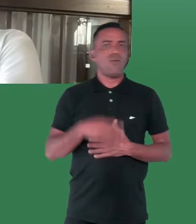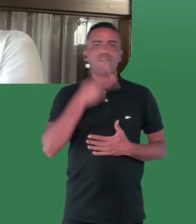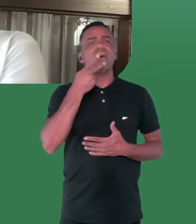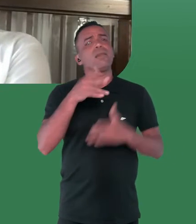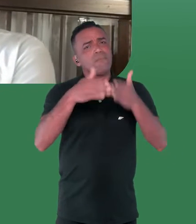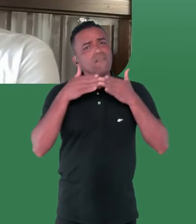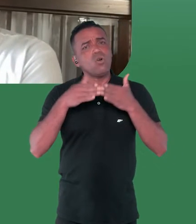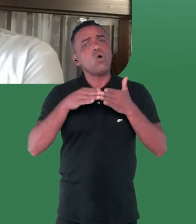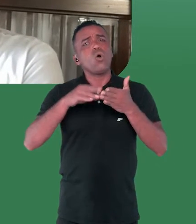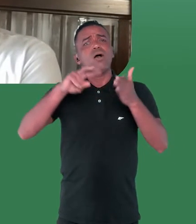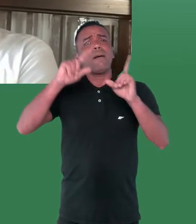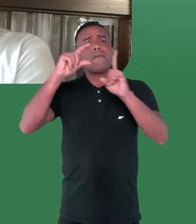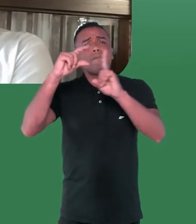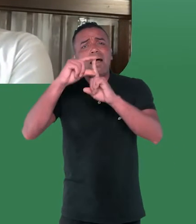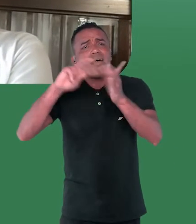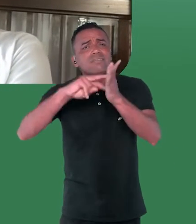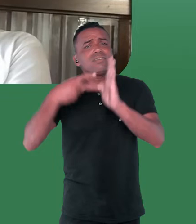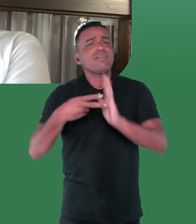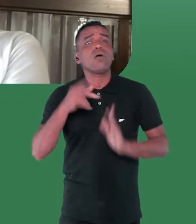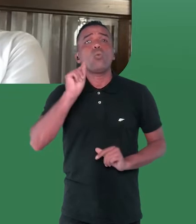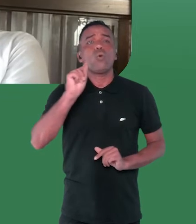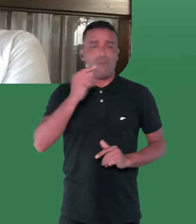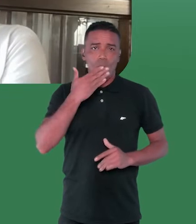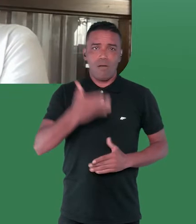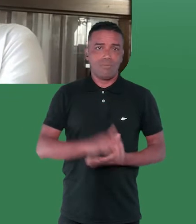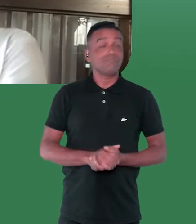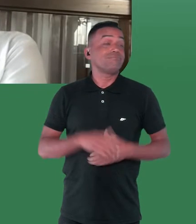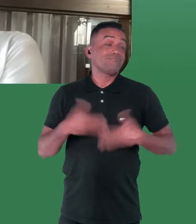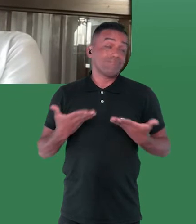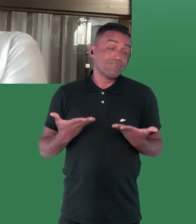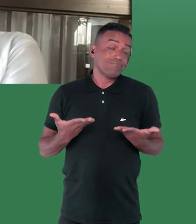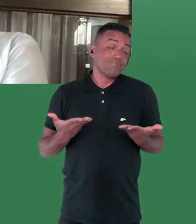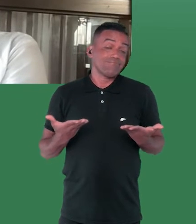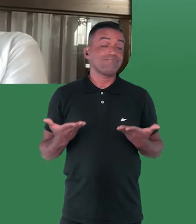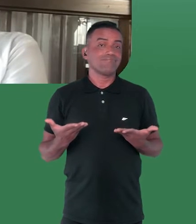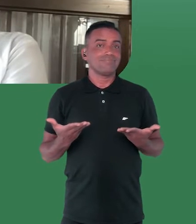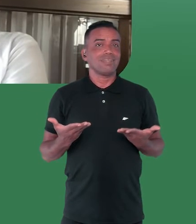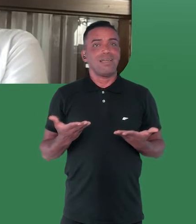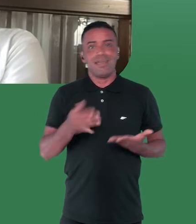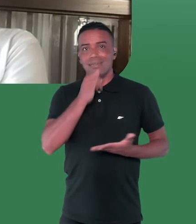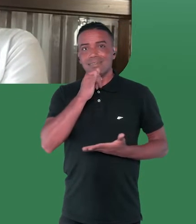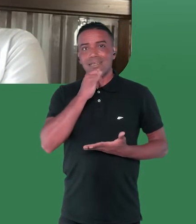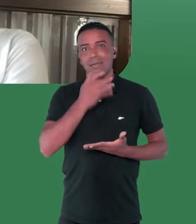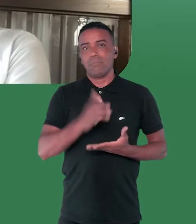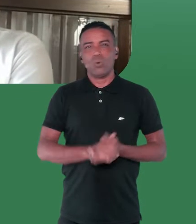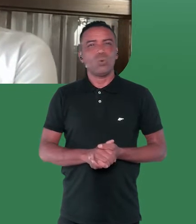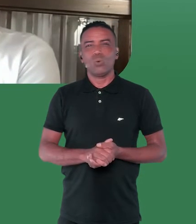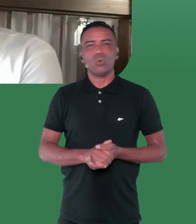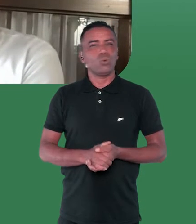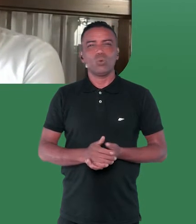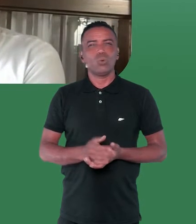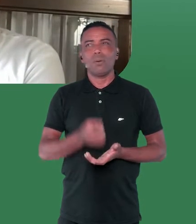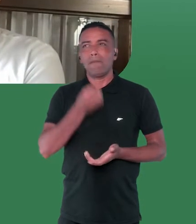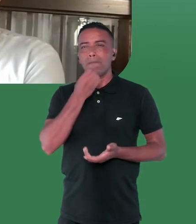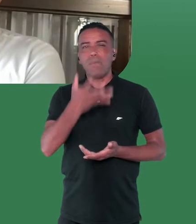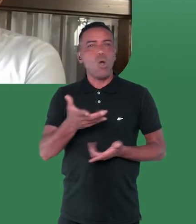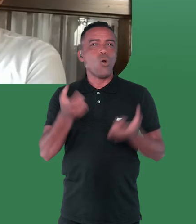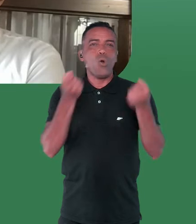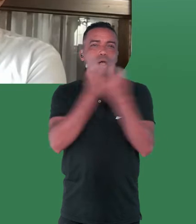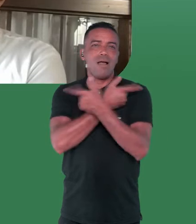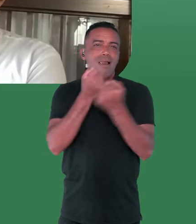por favor, explica o que é isso aqui. E, enfim, e bom moço, se não